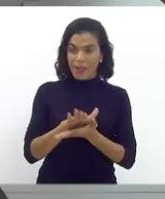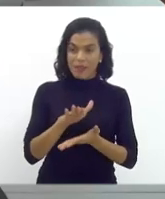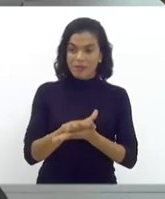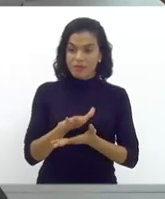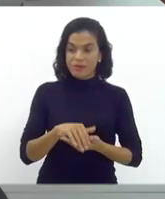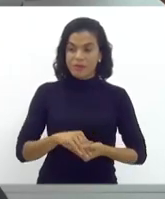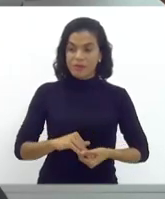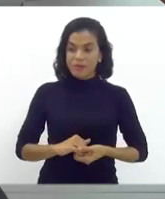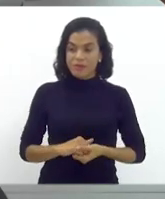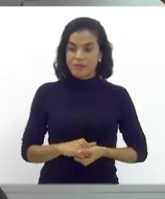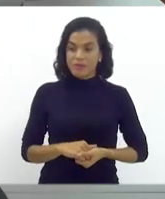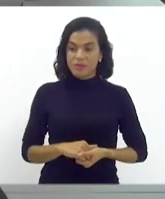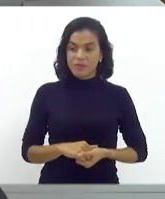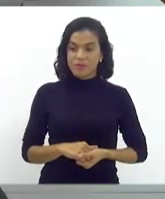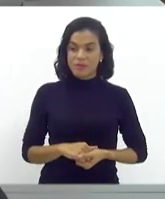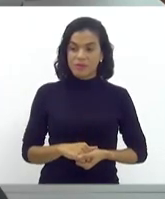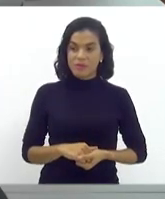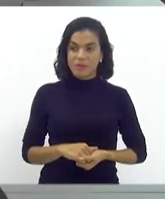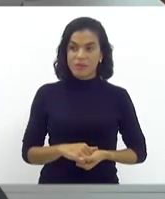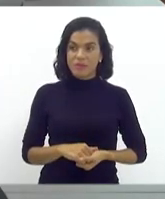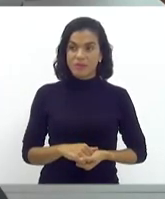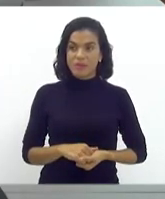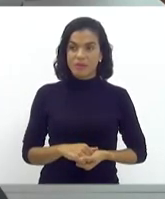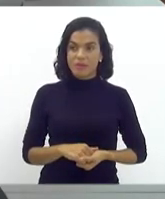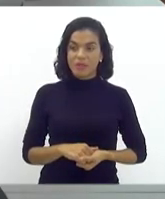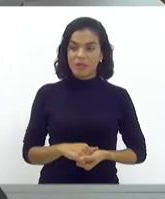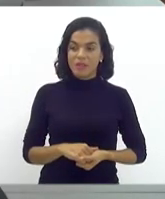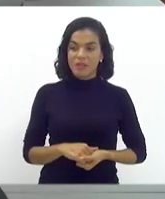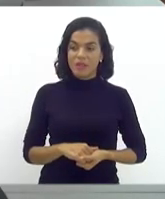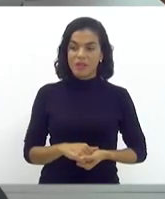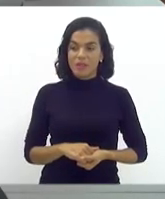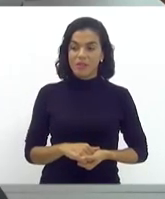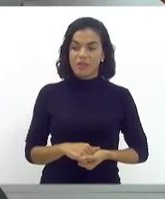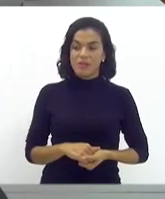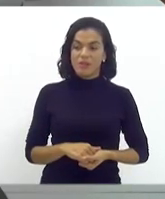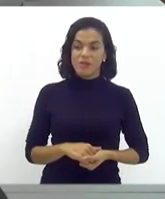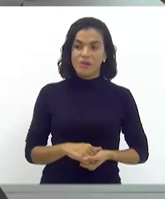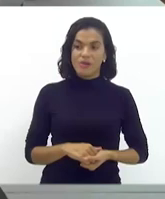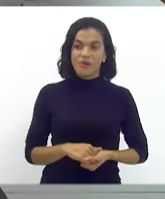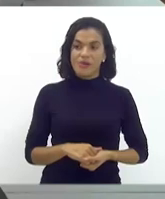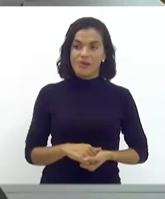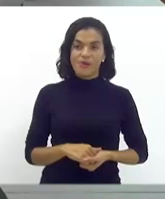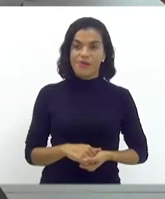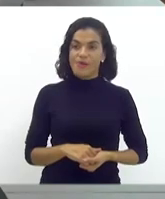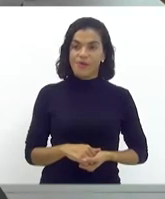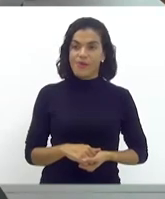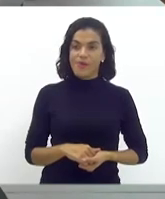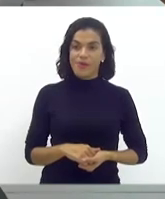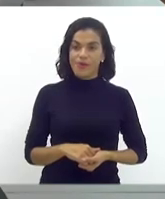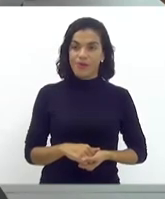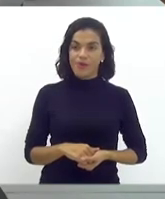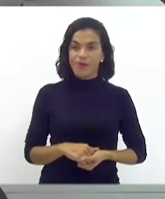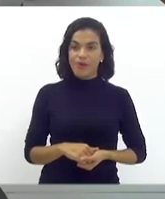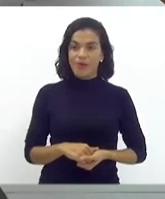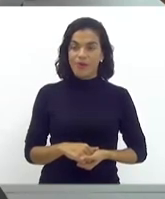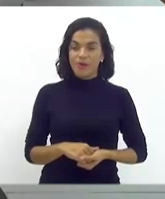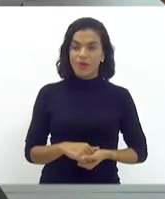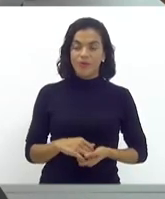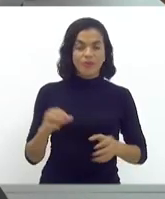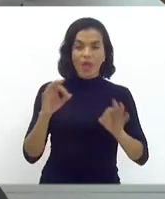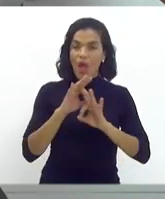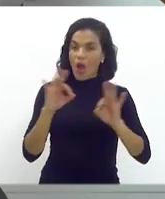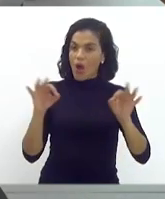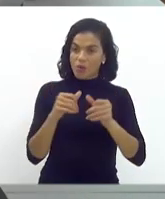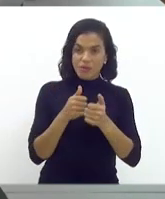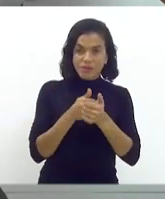nós estamos acompanhando tudo que a senhora tá dizendo aqui com tá foi em paz que maravilha tá bom que ficar ótimo para